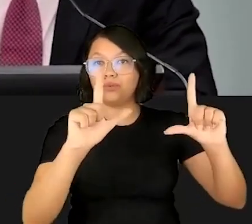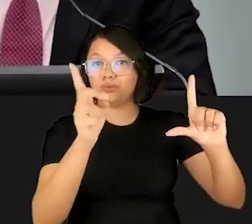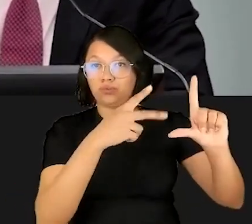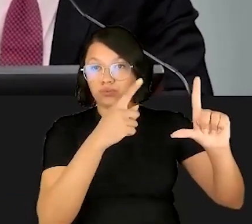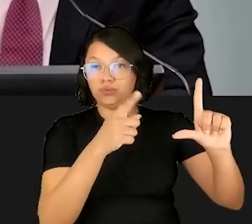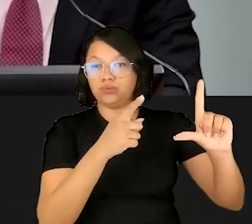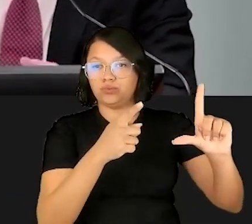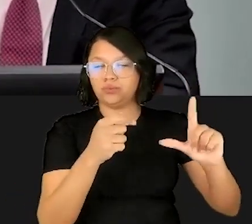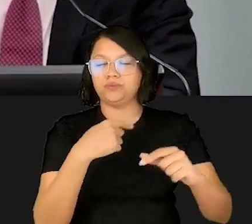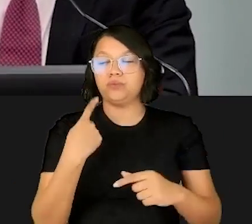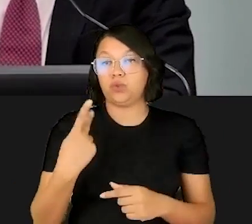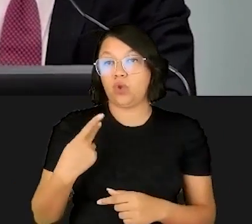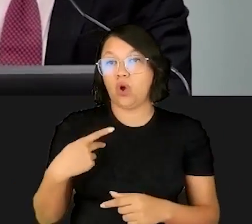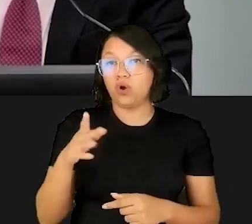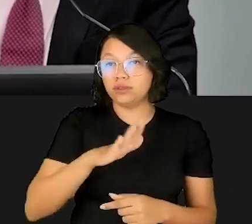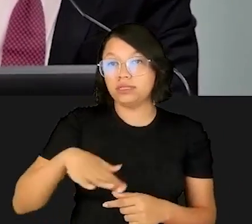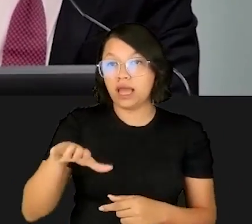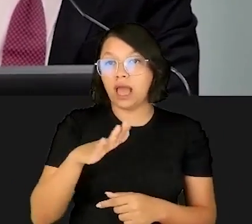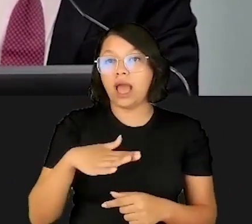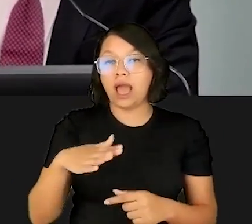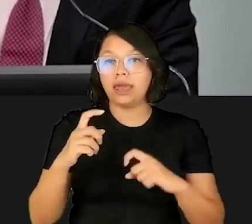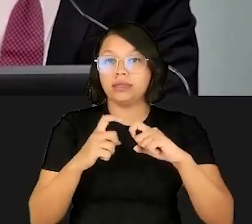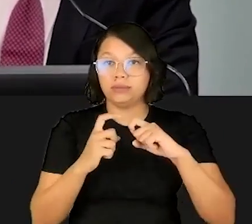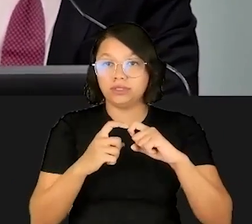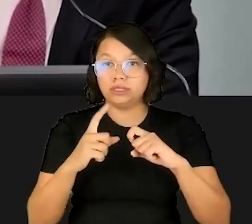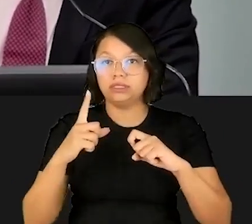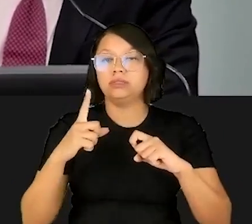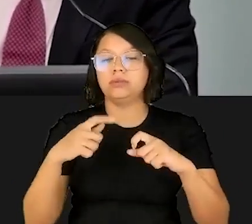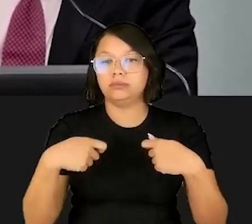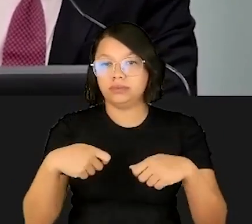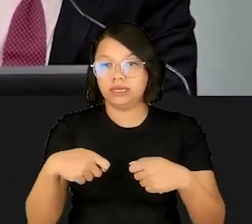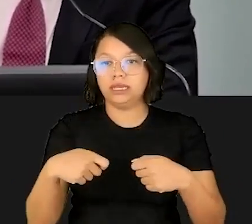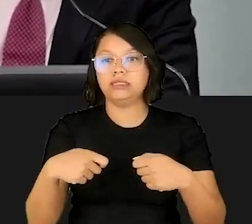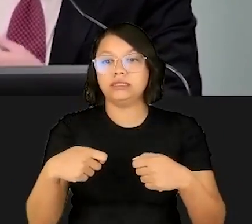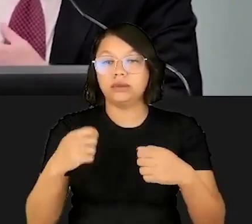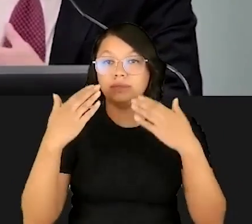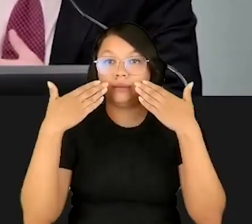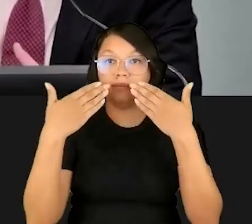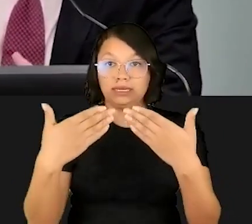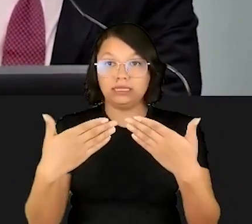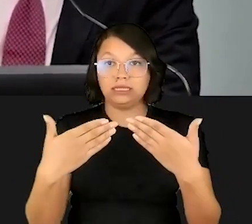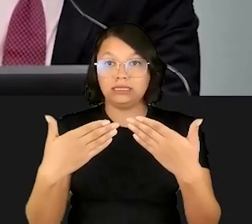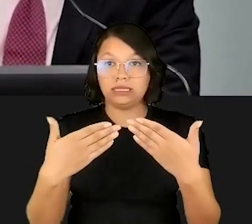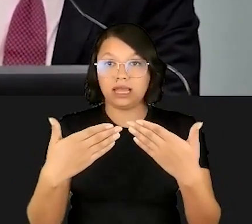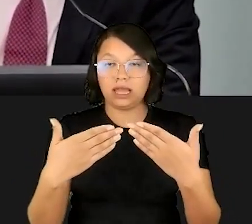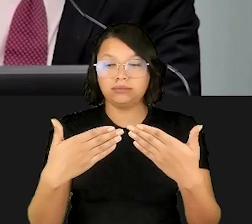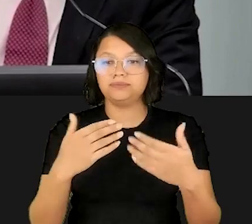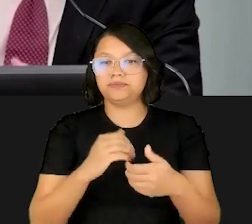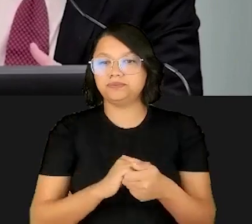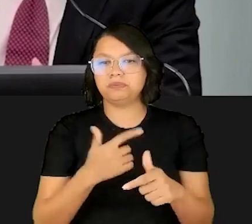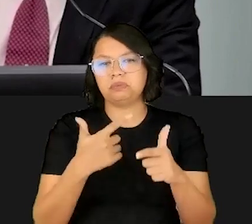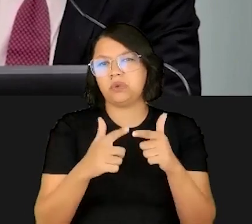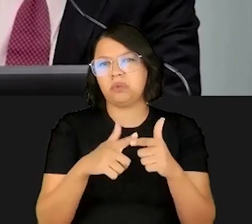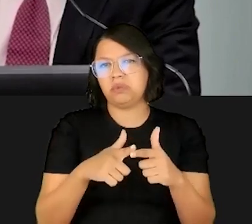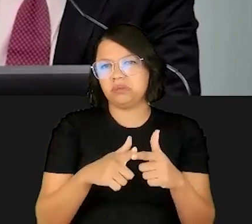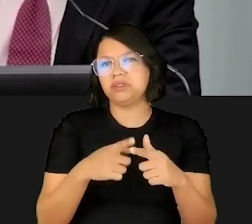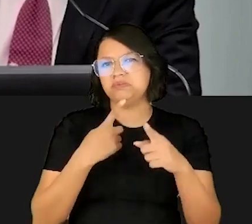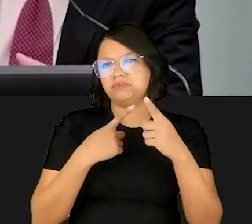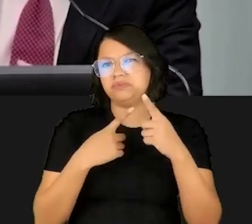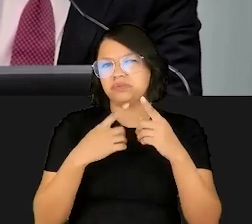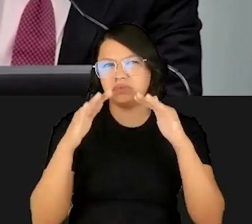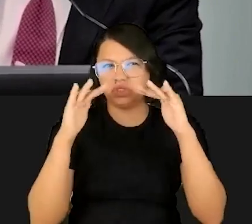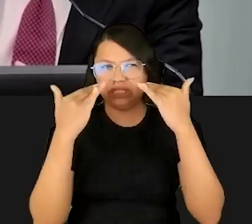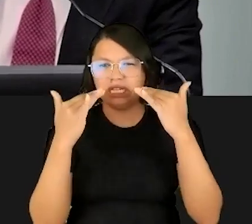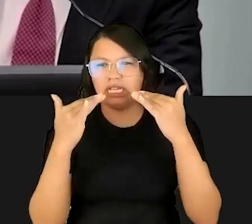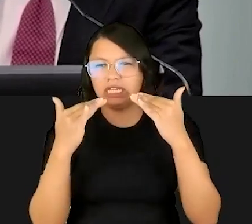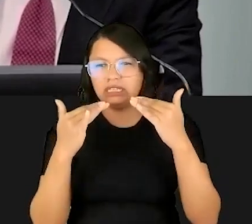medicina, temos essa obrigatoriedade de apresentar os potenciais conflitos de interesse. Hoje, praticamente